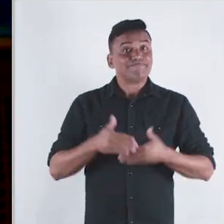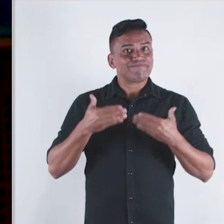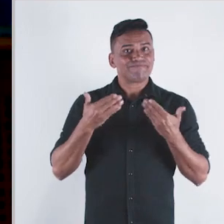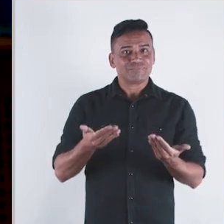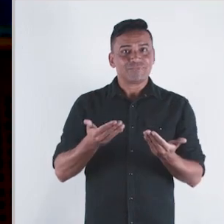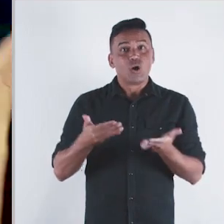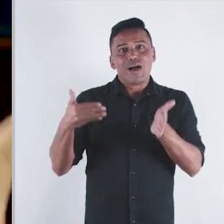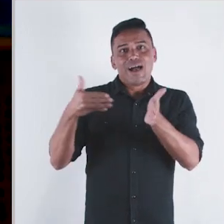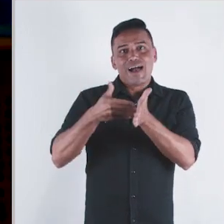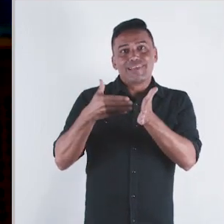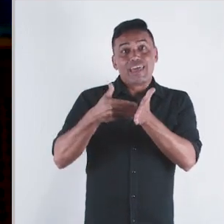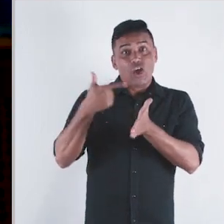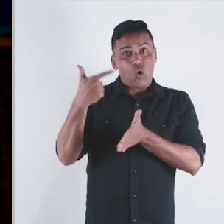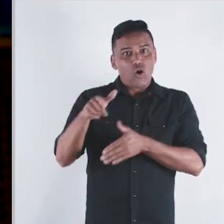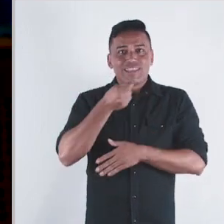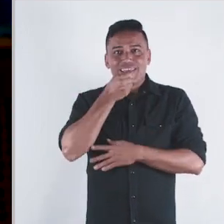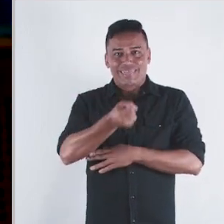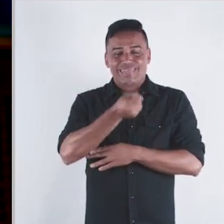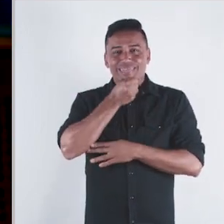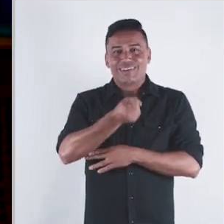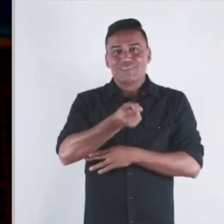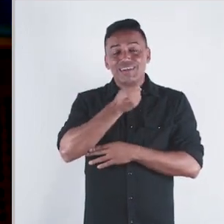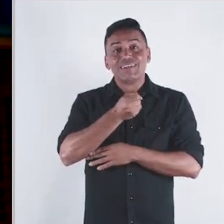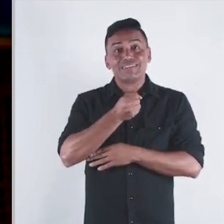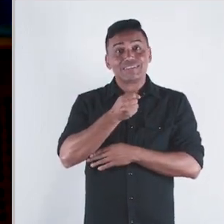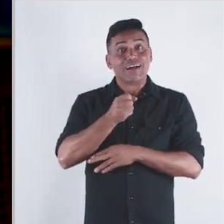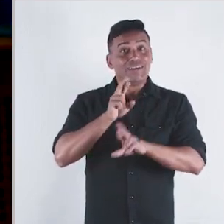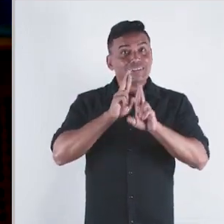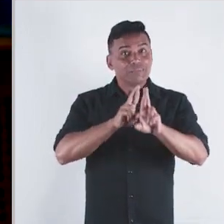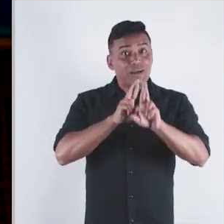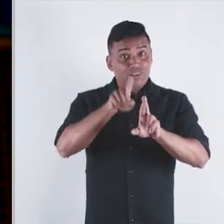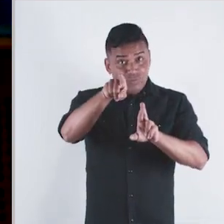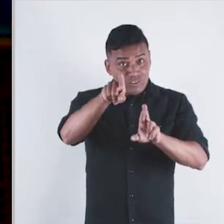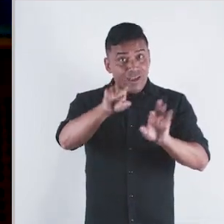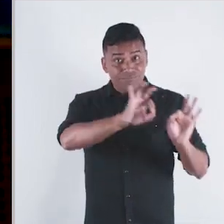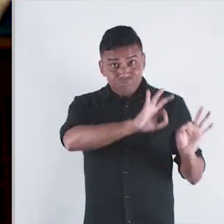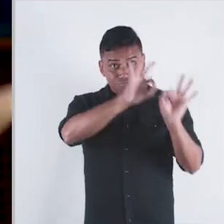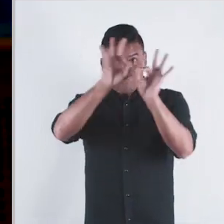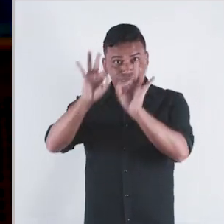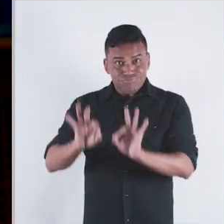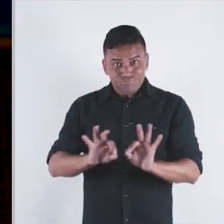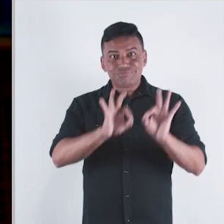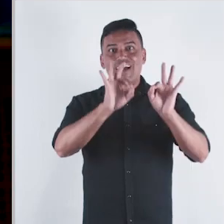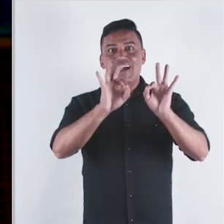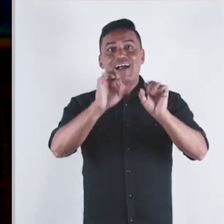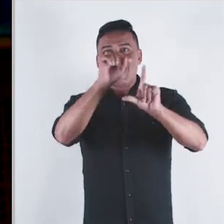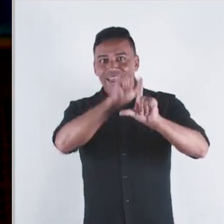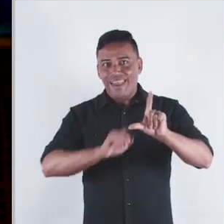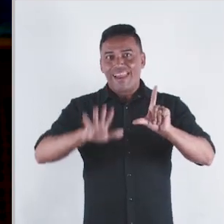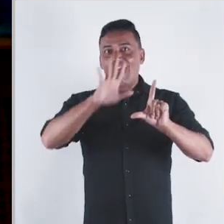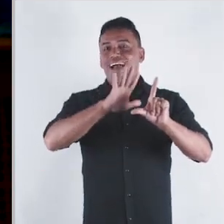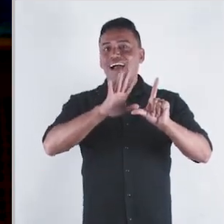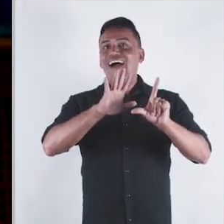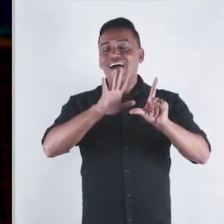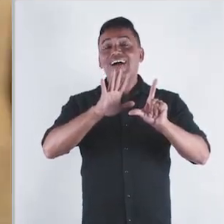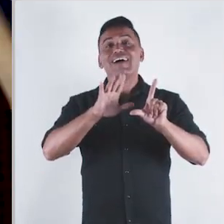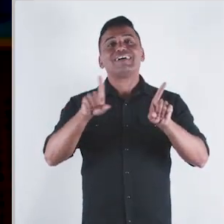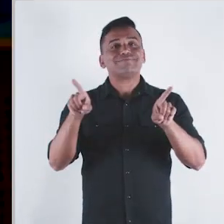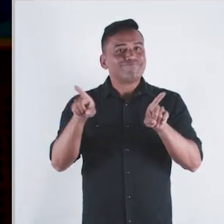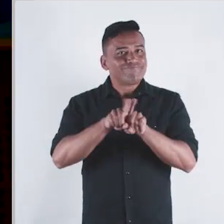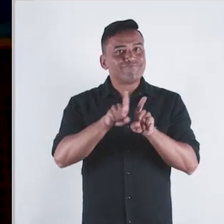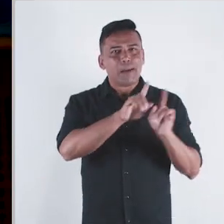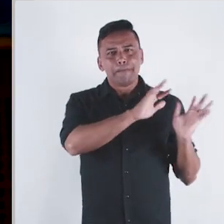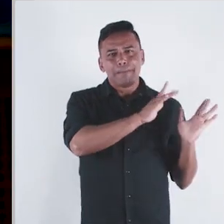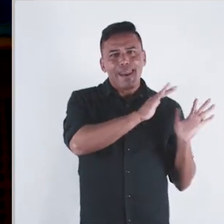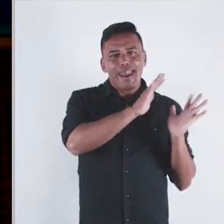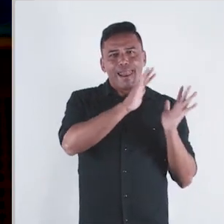Então, até a próxima entrevista. Aguardamos você aqui nos nossos canais e durante toda